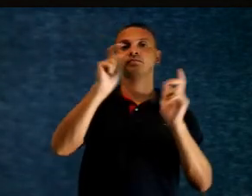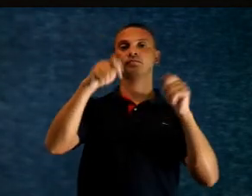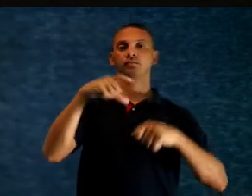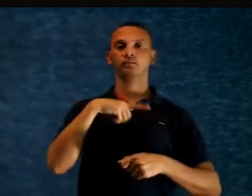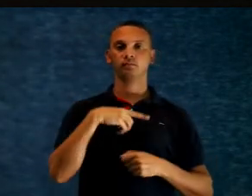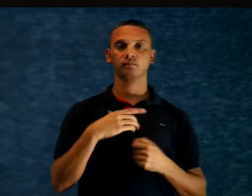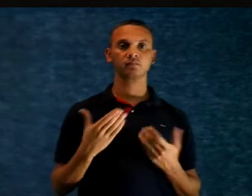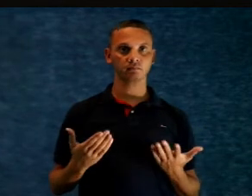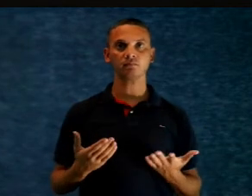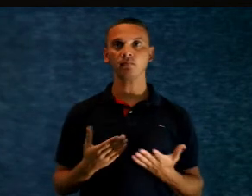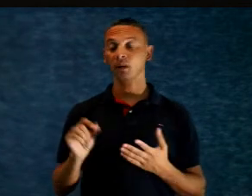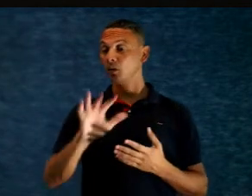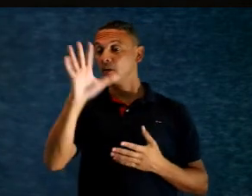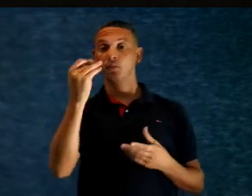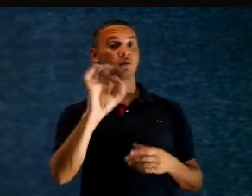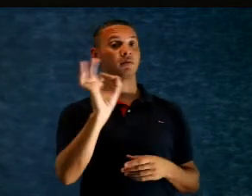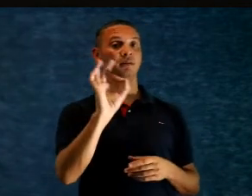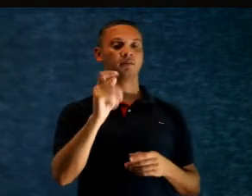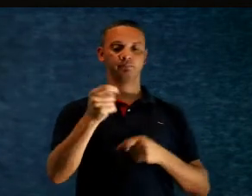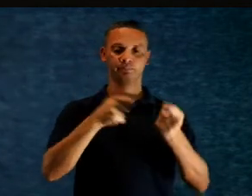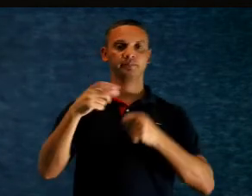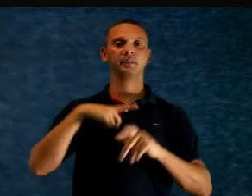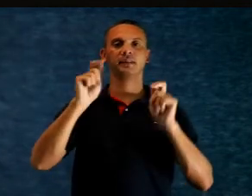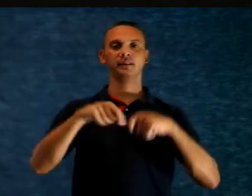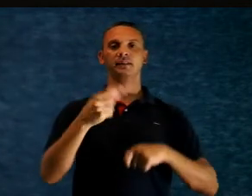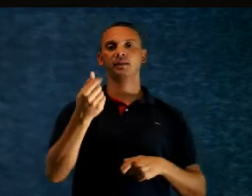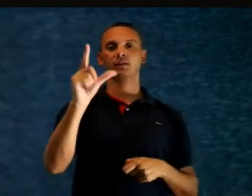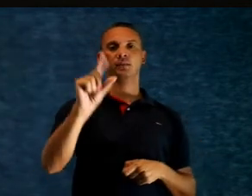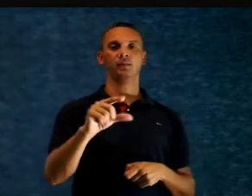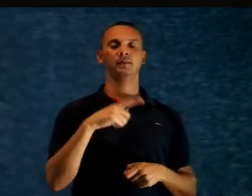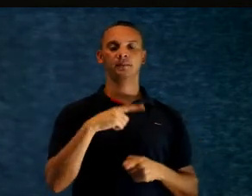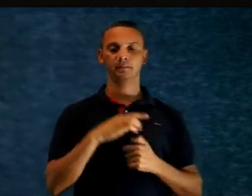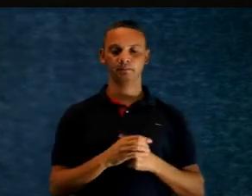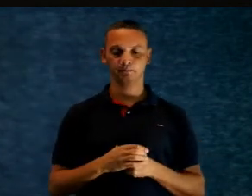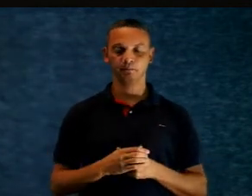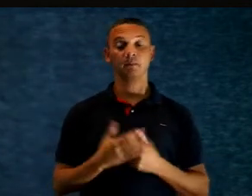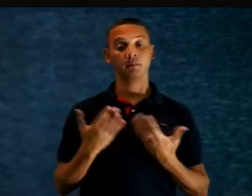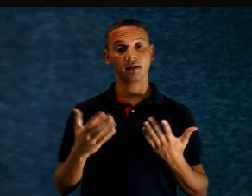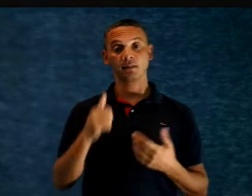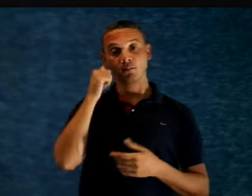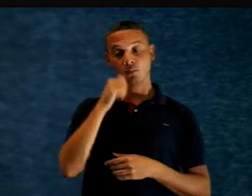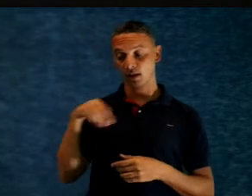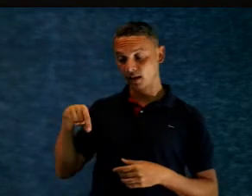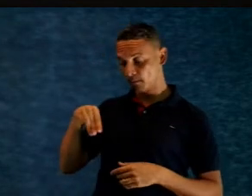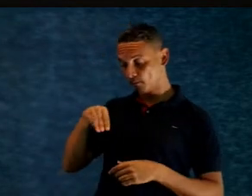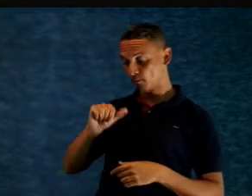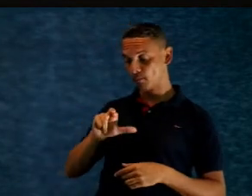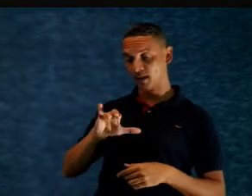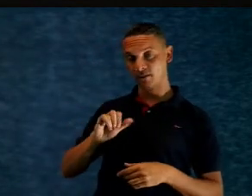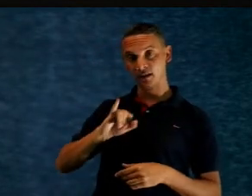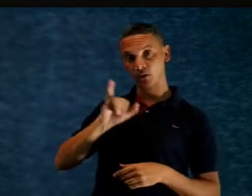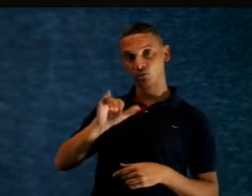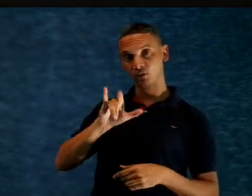né? Eu sempre que releio Maria Julieta, me dou conta de como ela foi uma grande